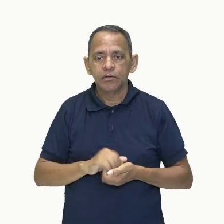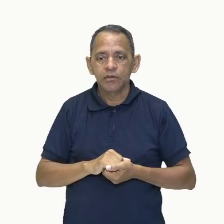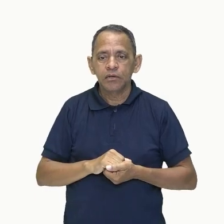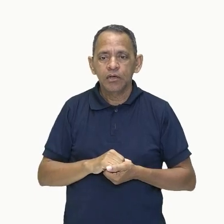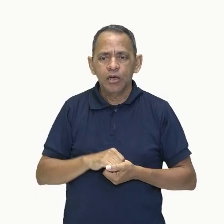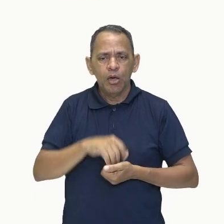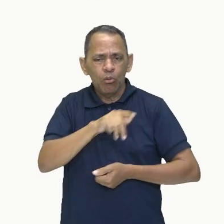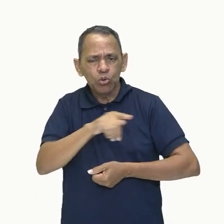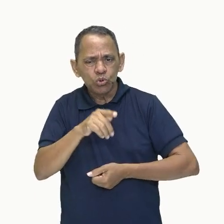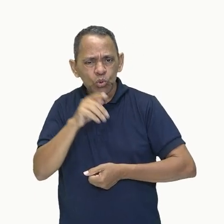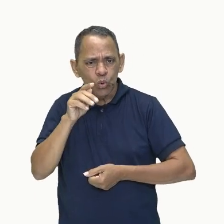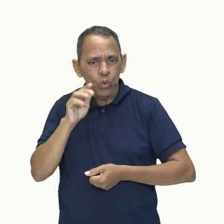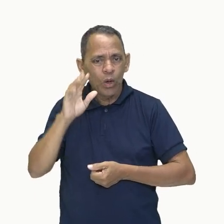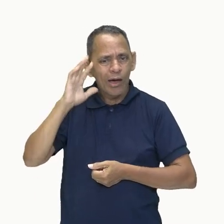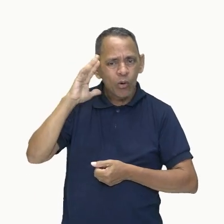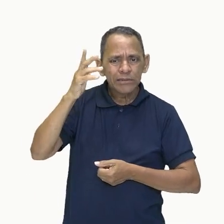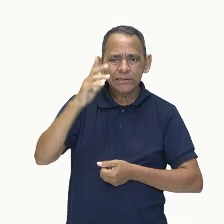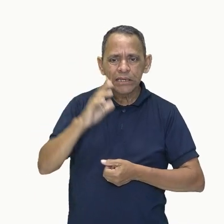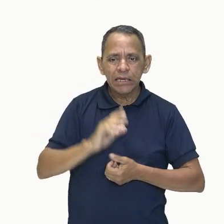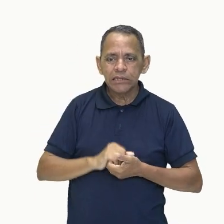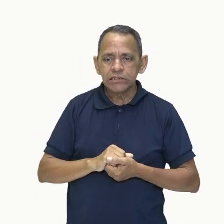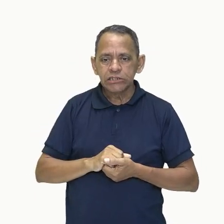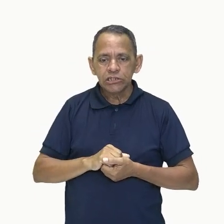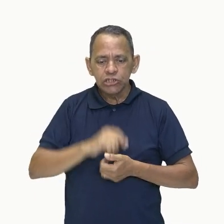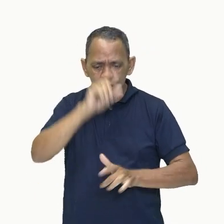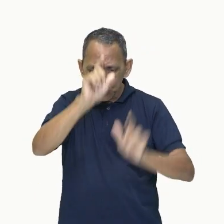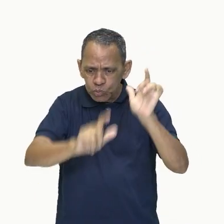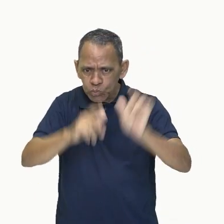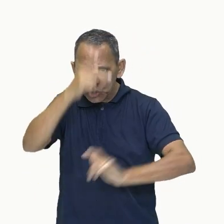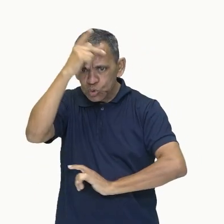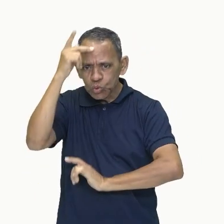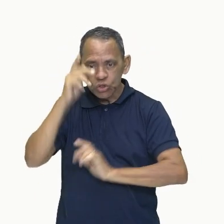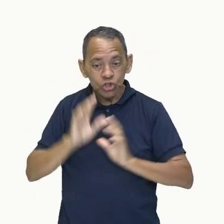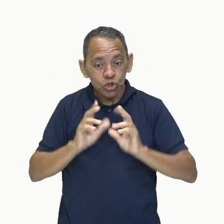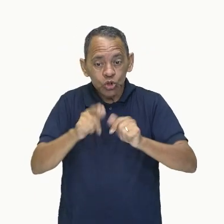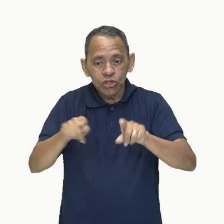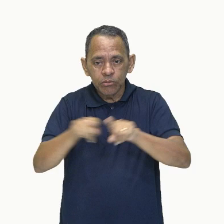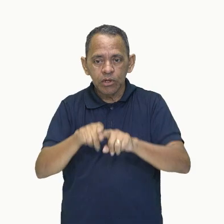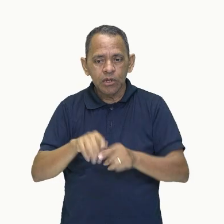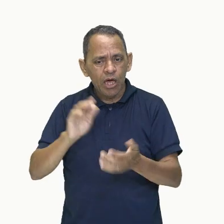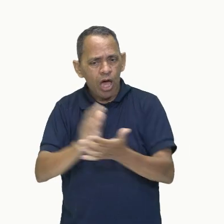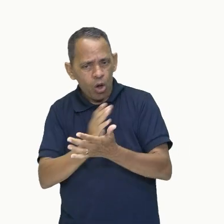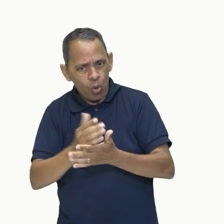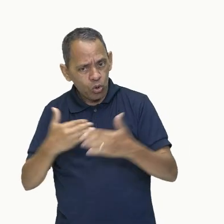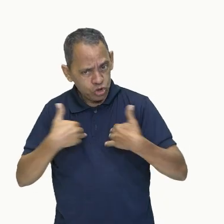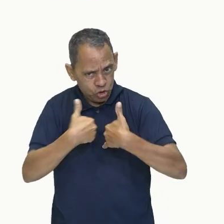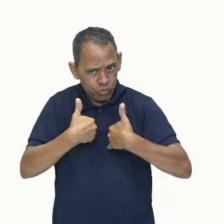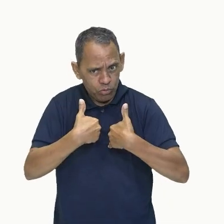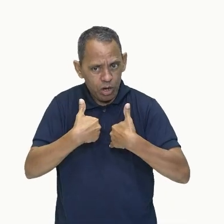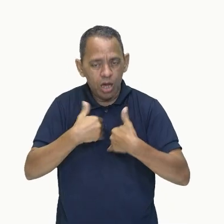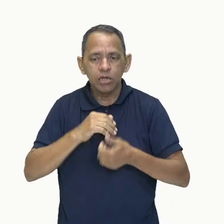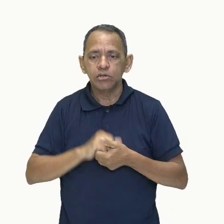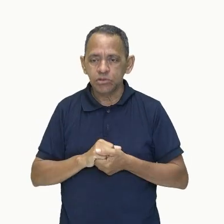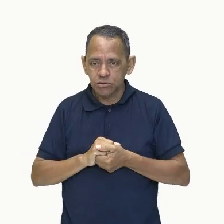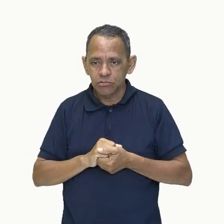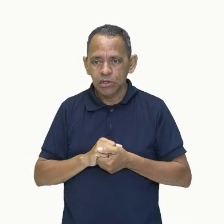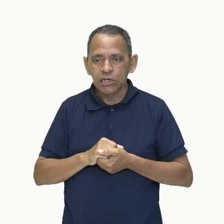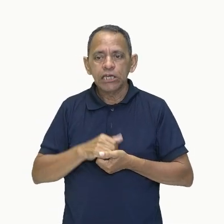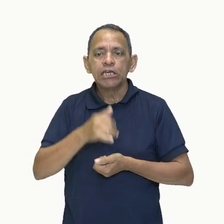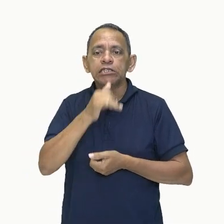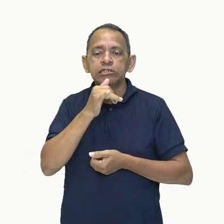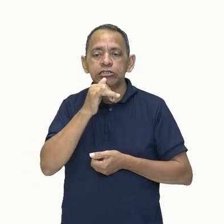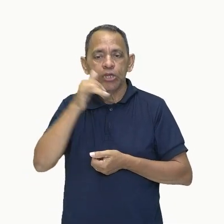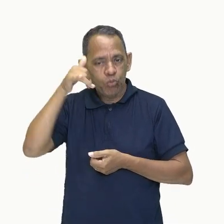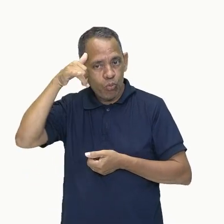em todo mundo, né? Em alguns animais, que eles são ruminantes, o que acontece?